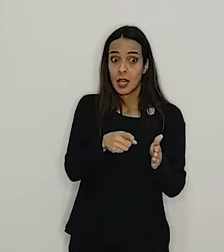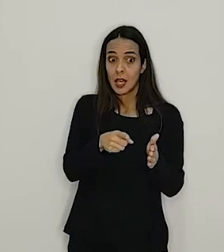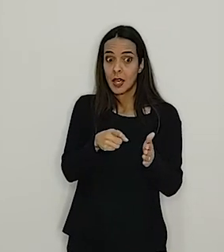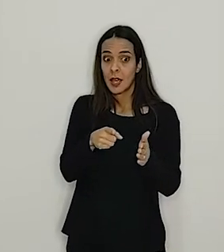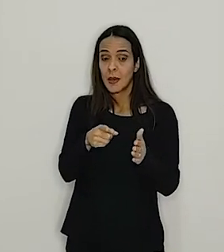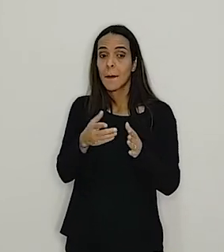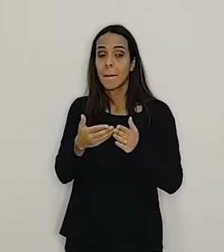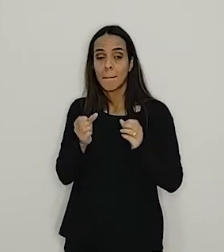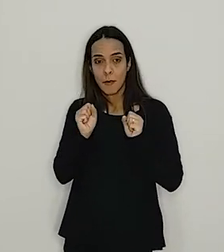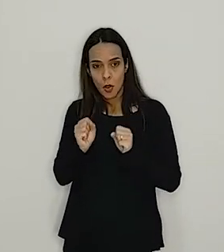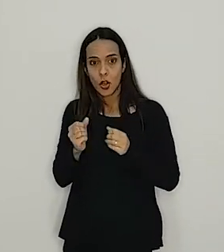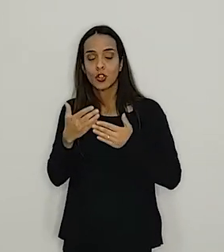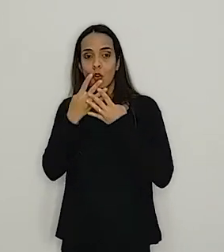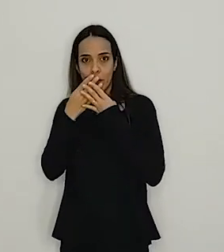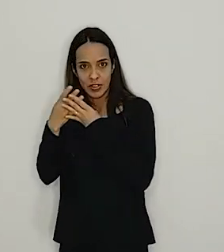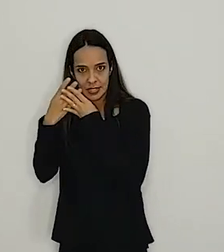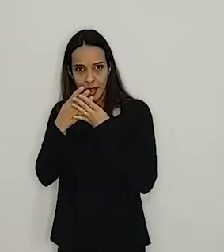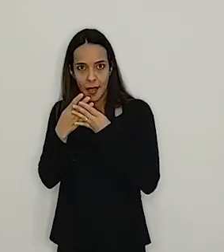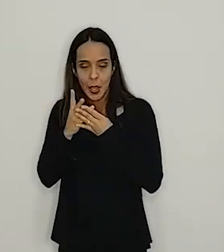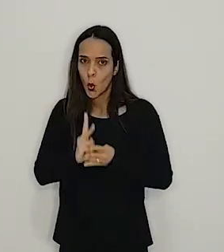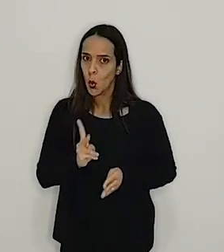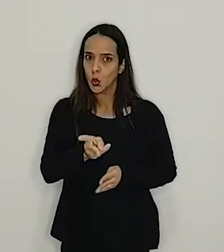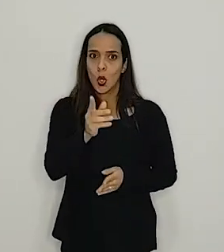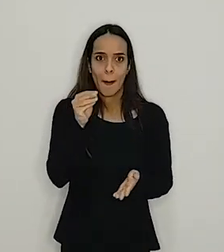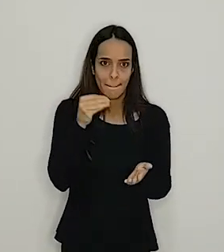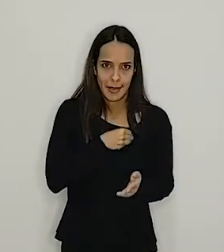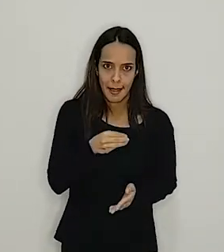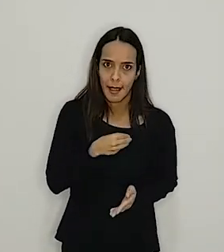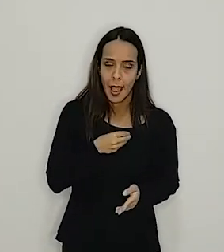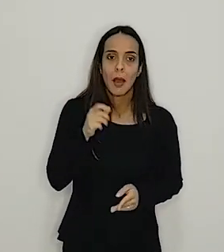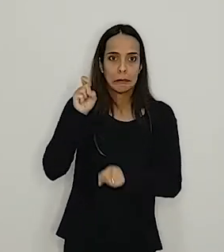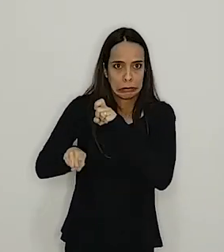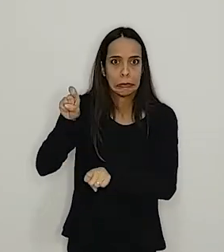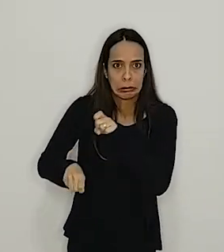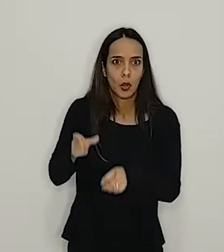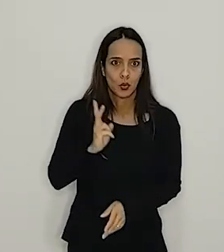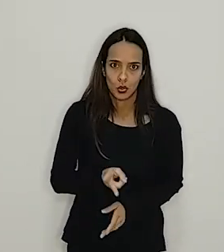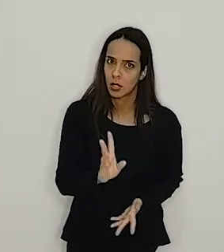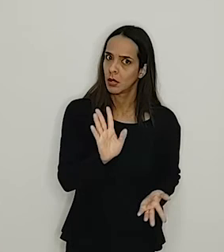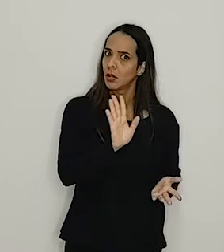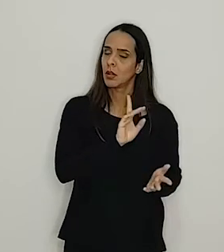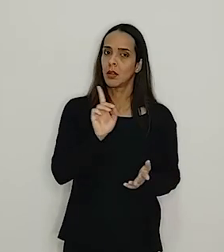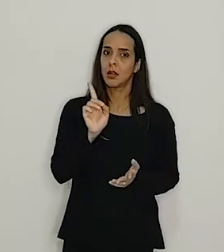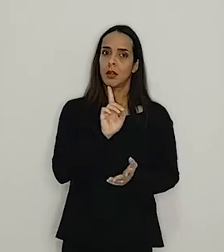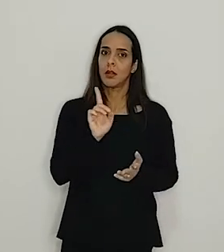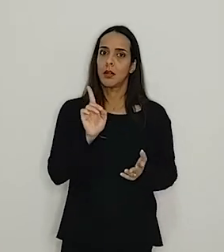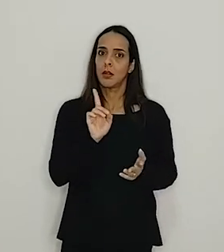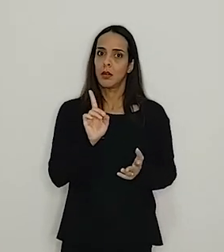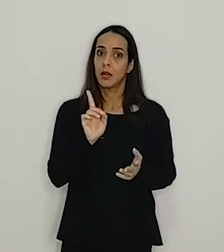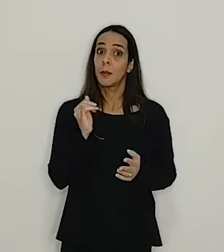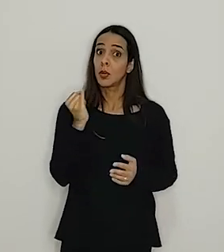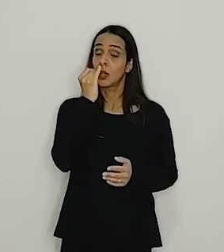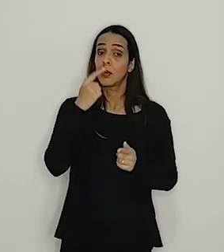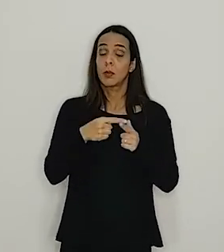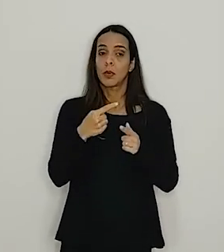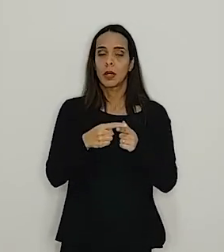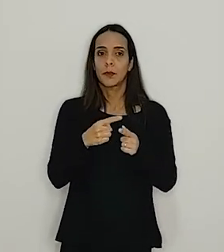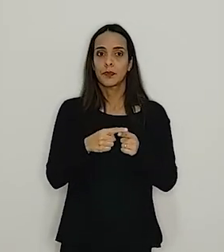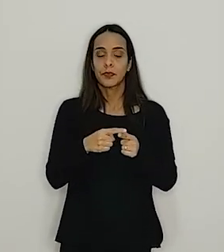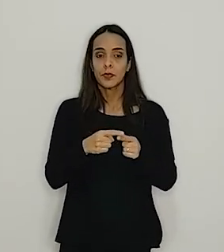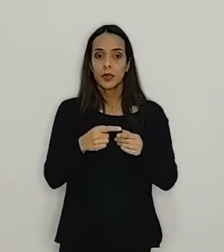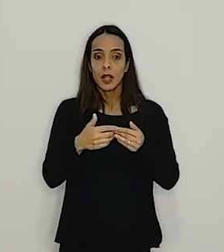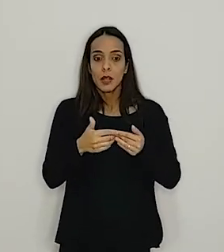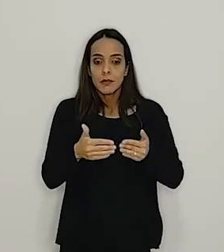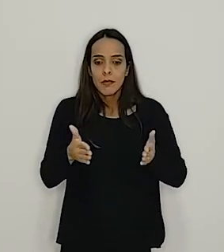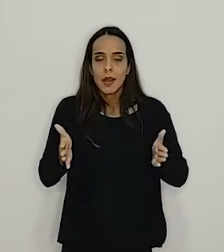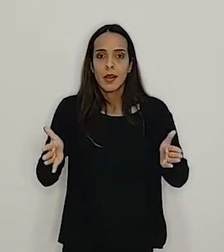mas não para continuar abusando, né? E é interessante porque quando temos esse espaço de fala,